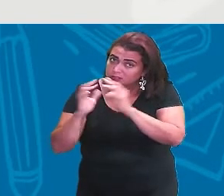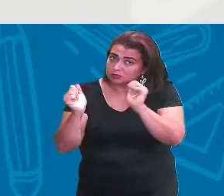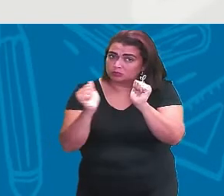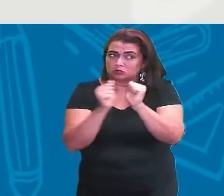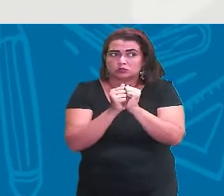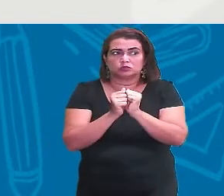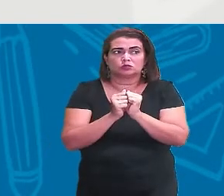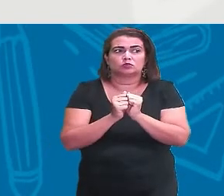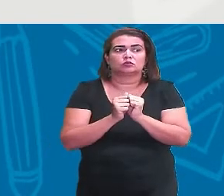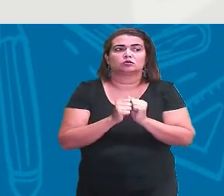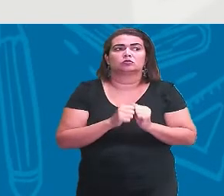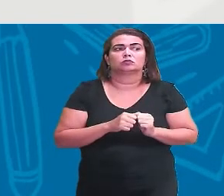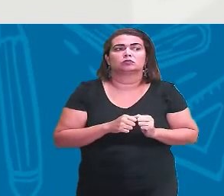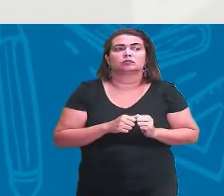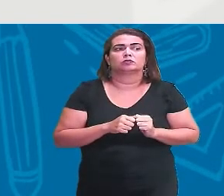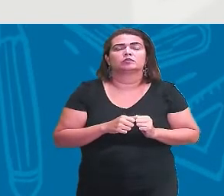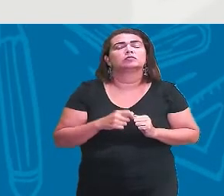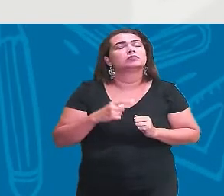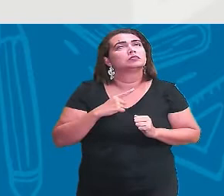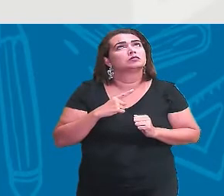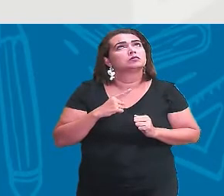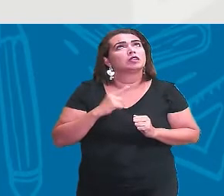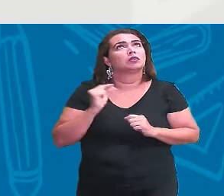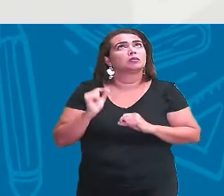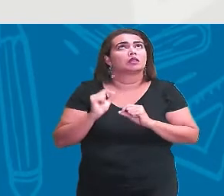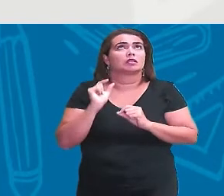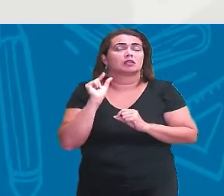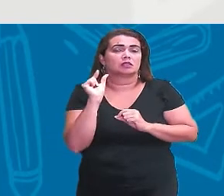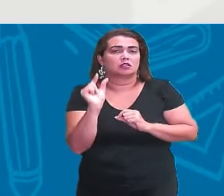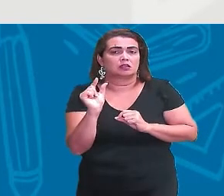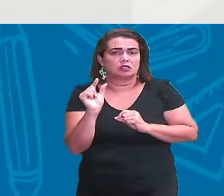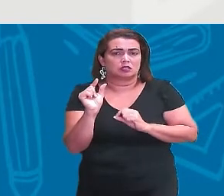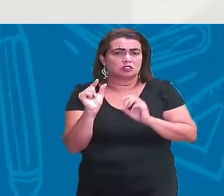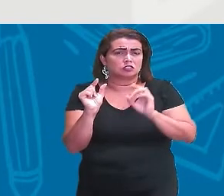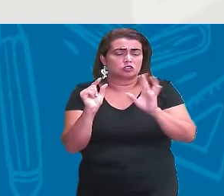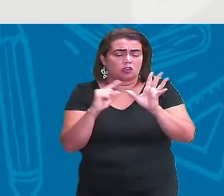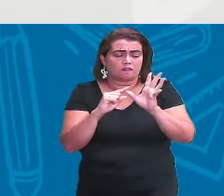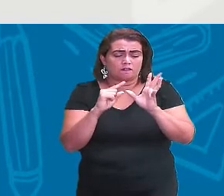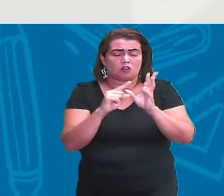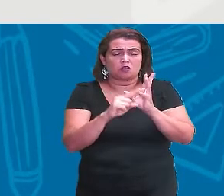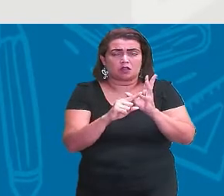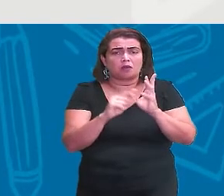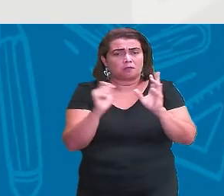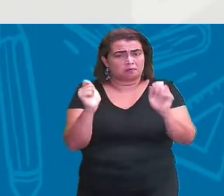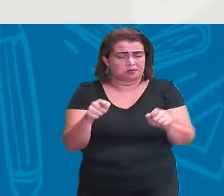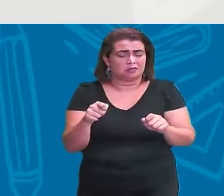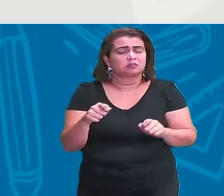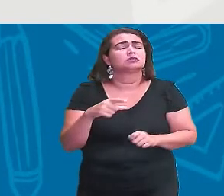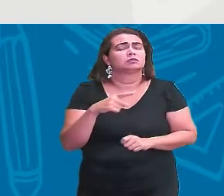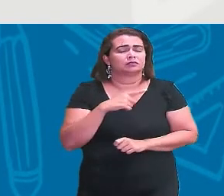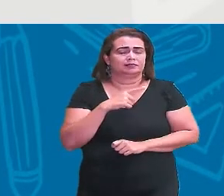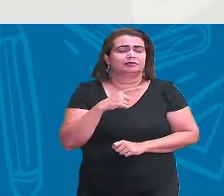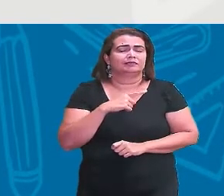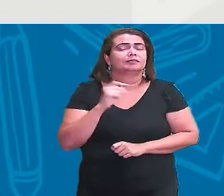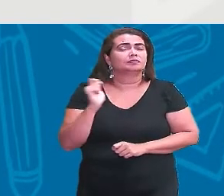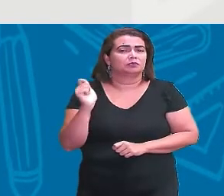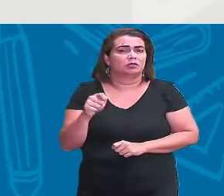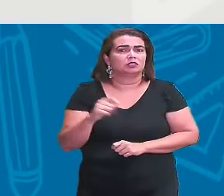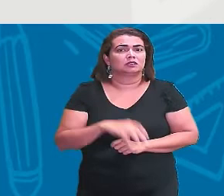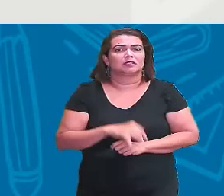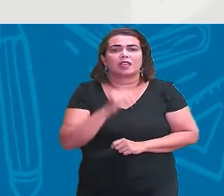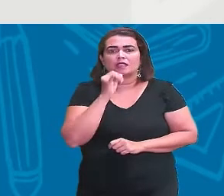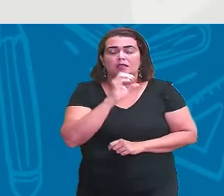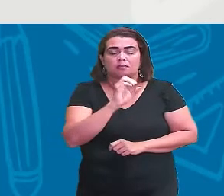Ah, tia, eu tenho também uma sílaba que só formada por vogal. Eu tenho, por exemplo, quando eu digo